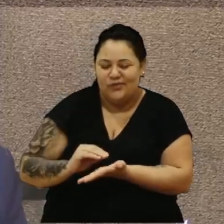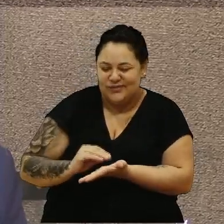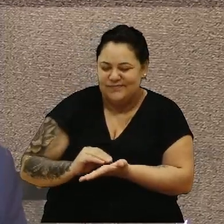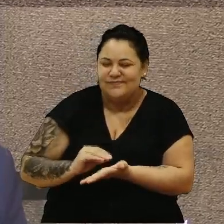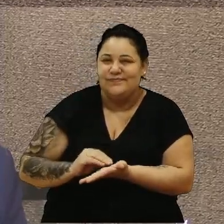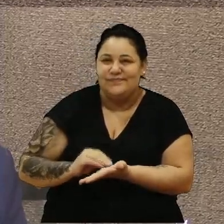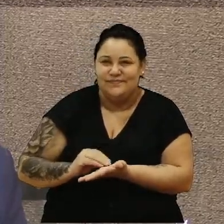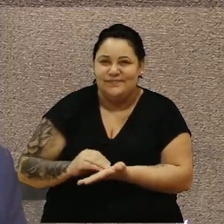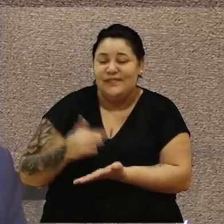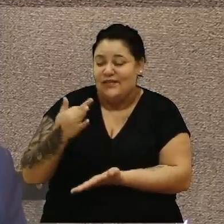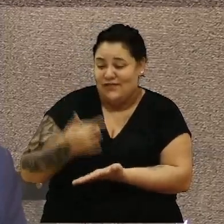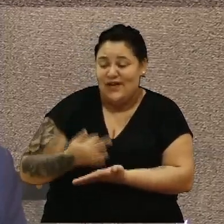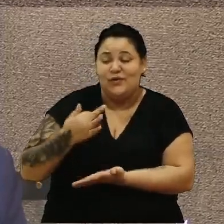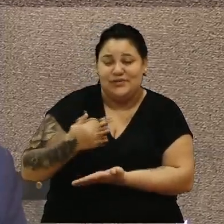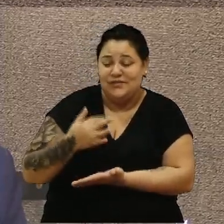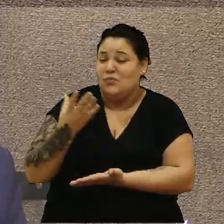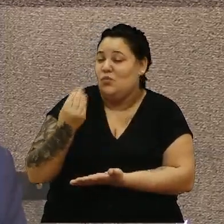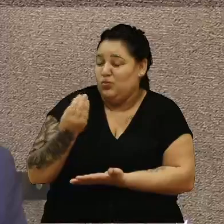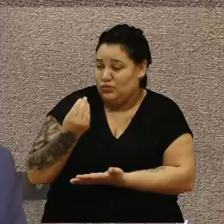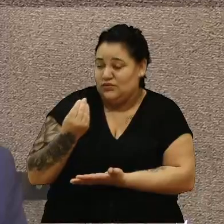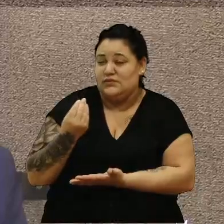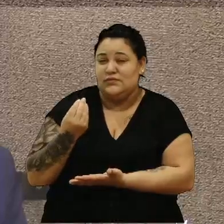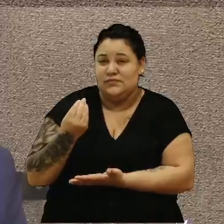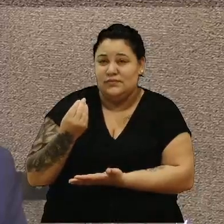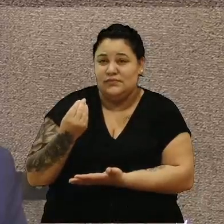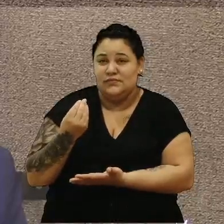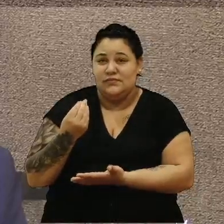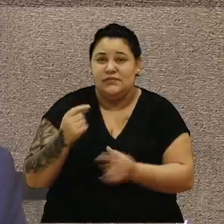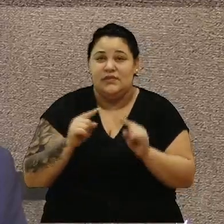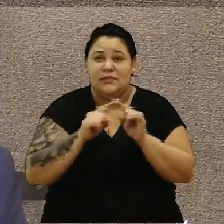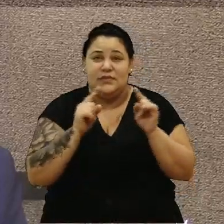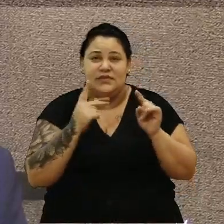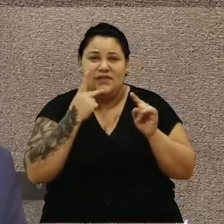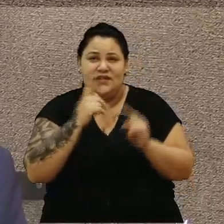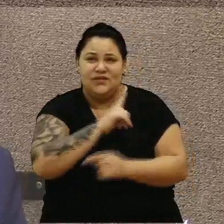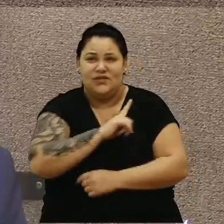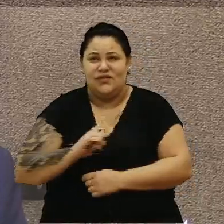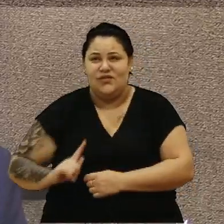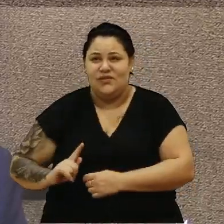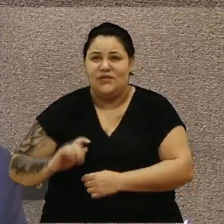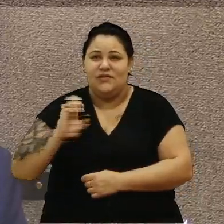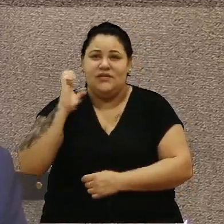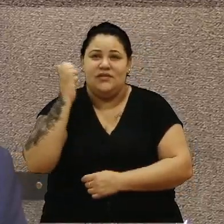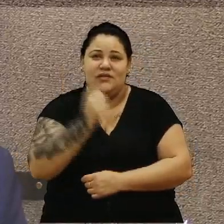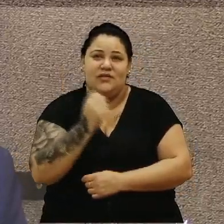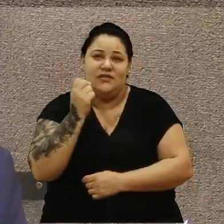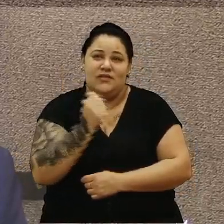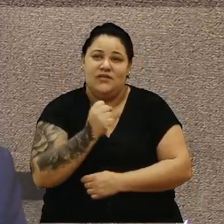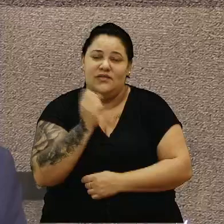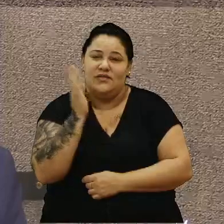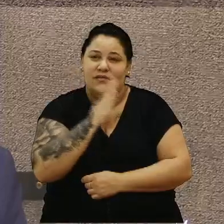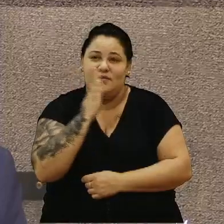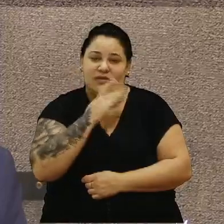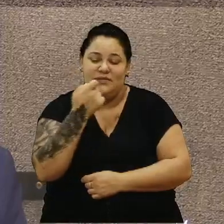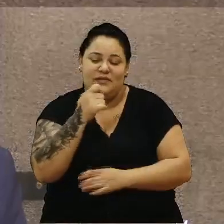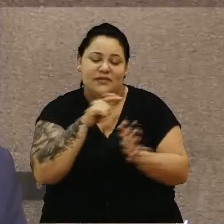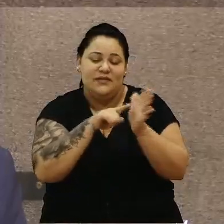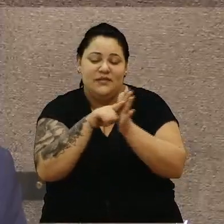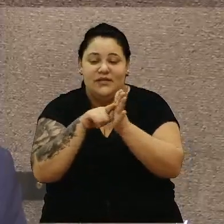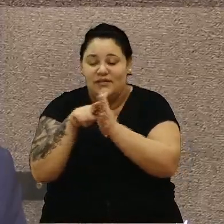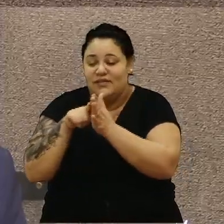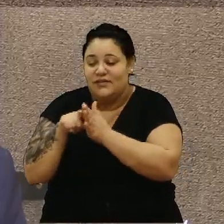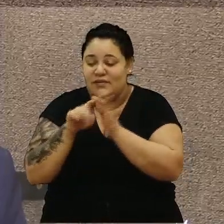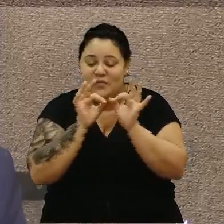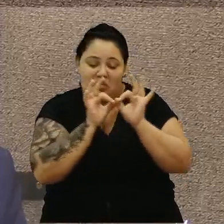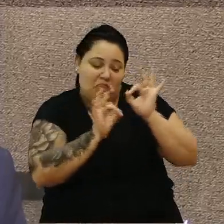uma defasagem histórica. Nós vamos falar sobre o governo Eduardo Leite, então rapidinho, não precisa nem fazer uma longa pesquisa. Vamos lá.